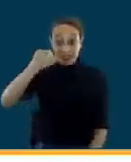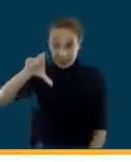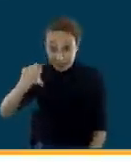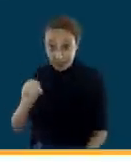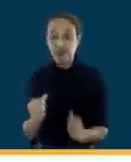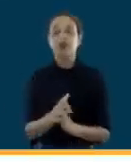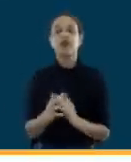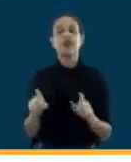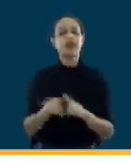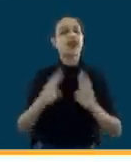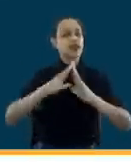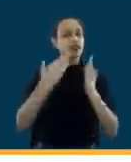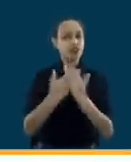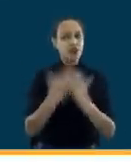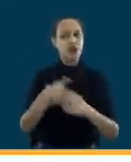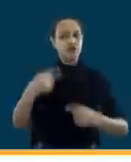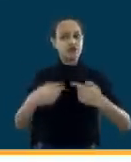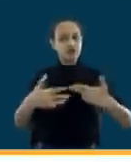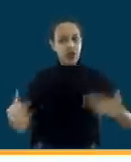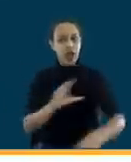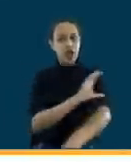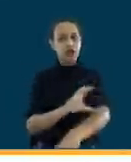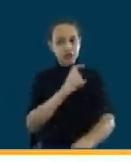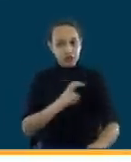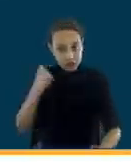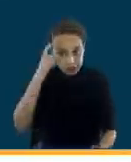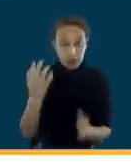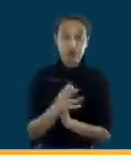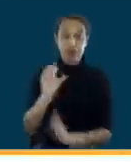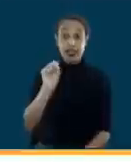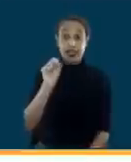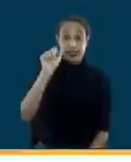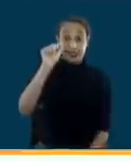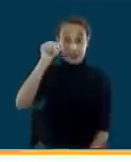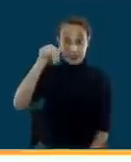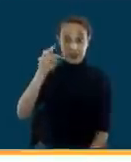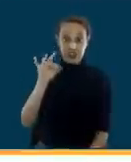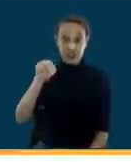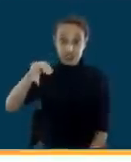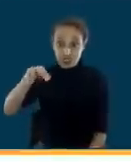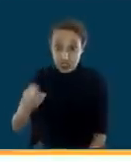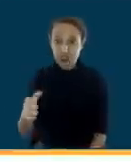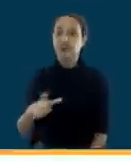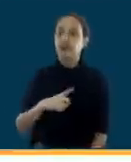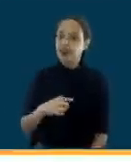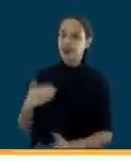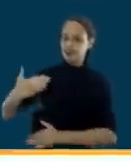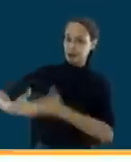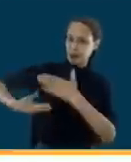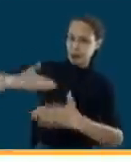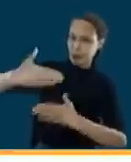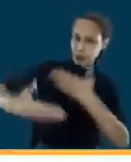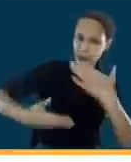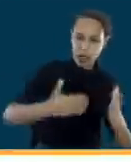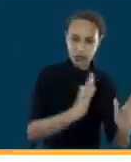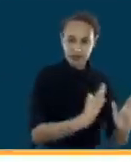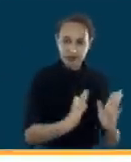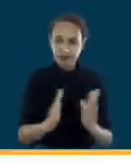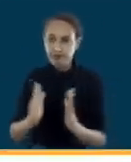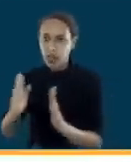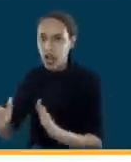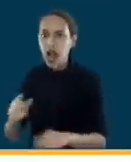Políticas Culturais, ao Santini, que tem sido incansável nesse processo pedagógico também, de reativar